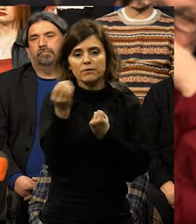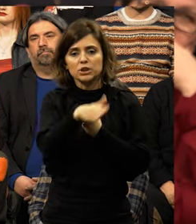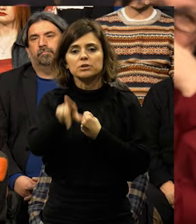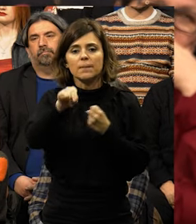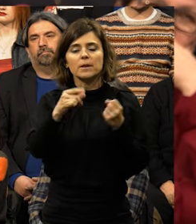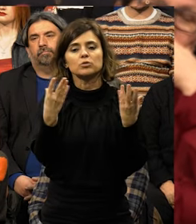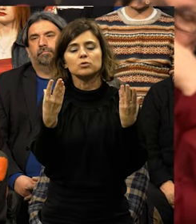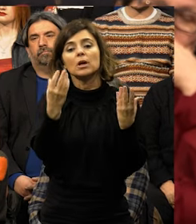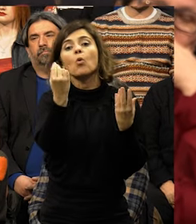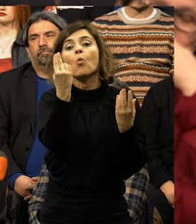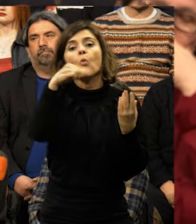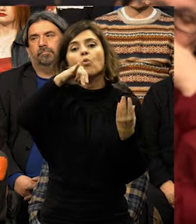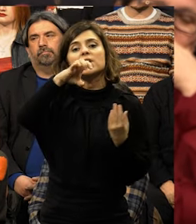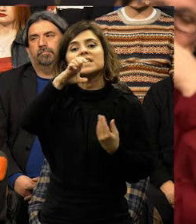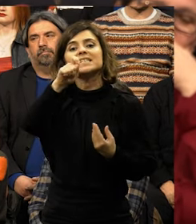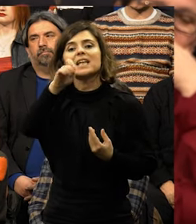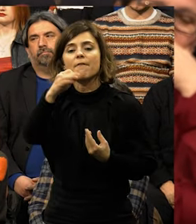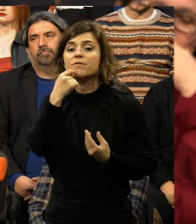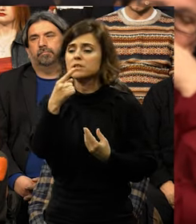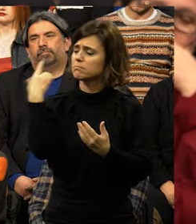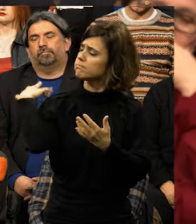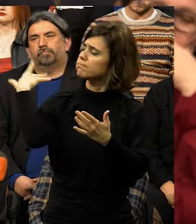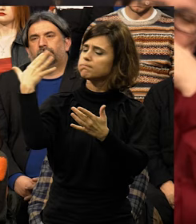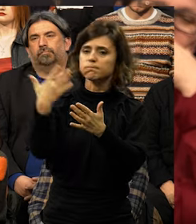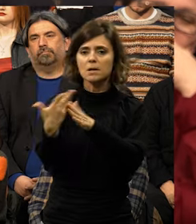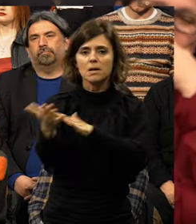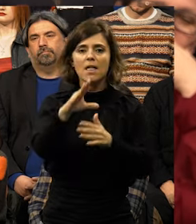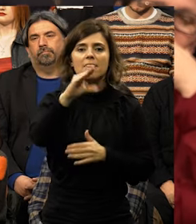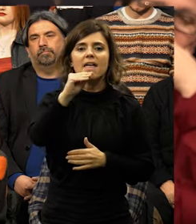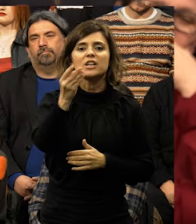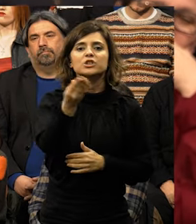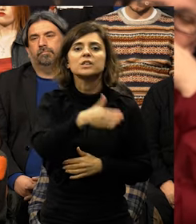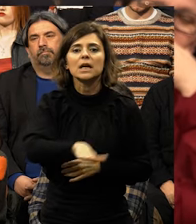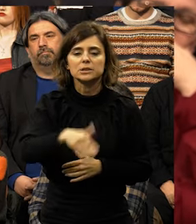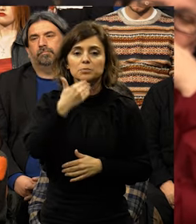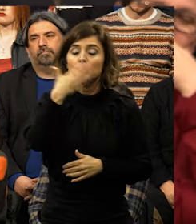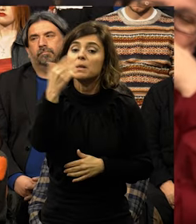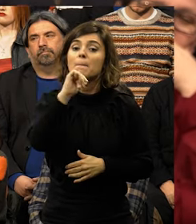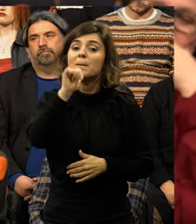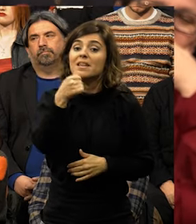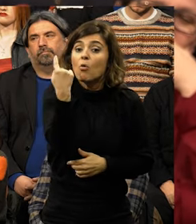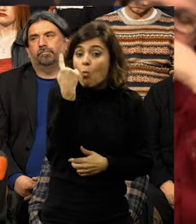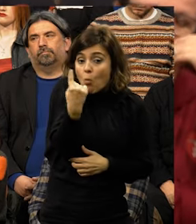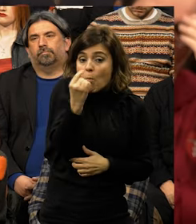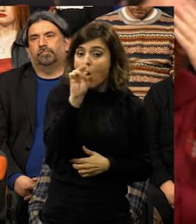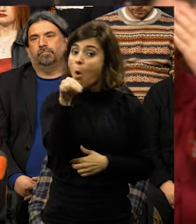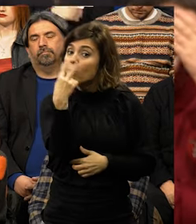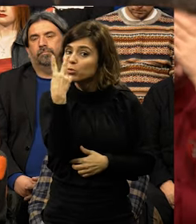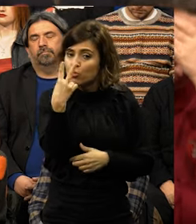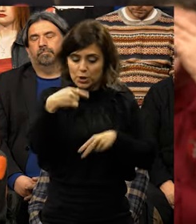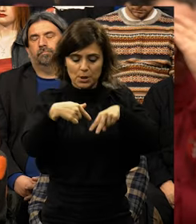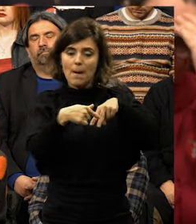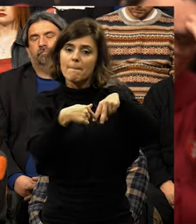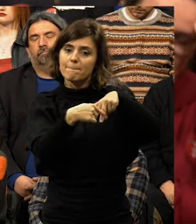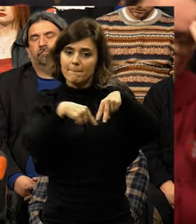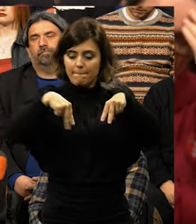em média 10 crianças por dia perderam uma ou as duas pernas dizem-nos